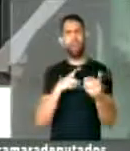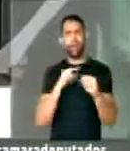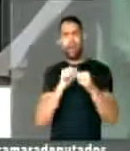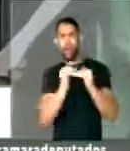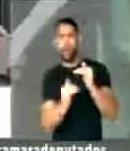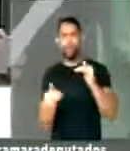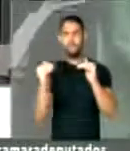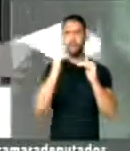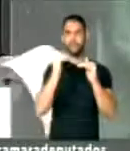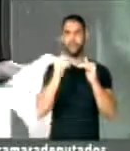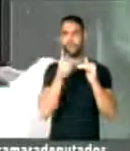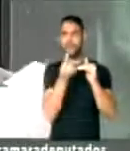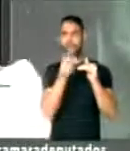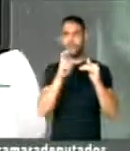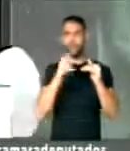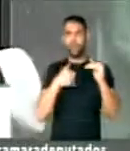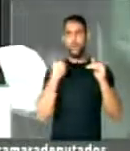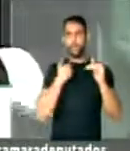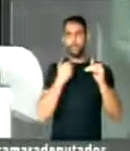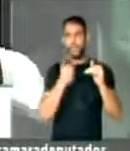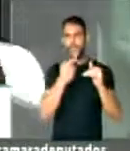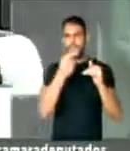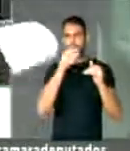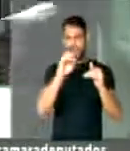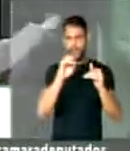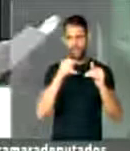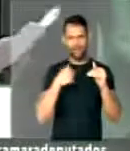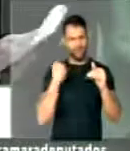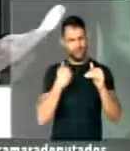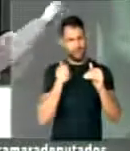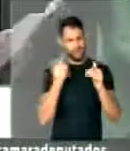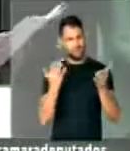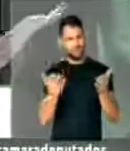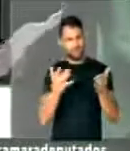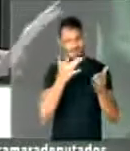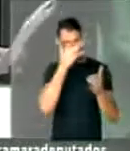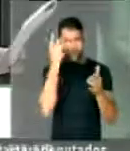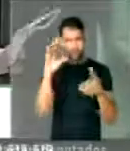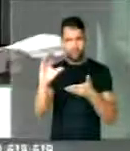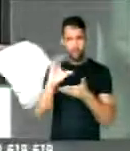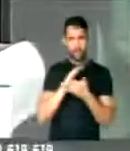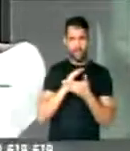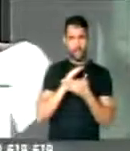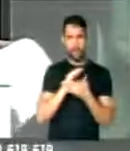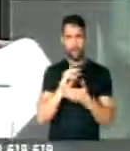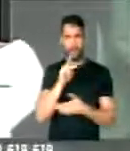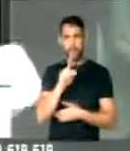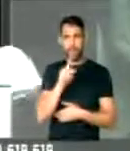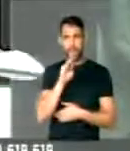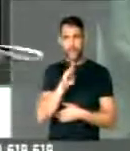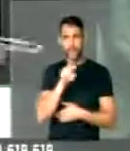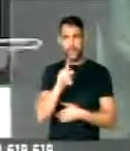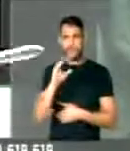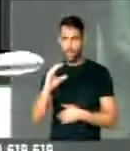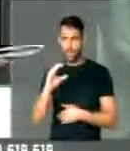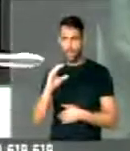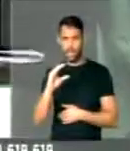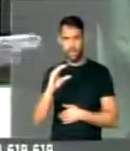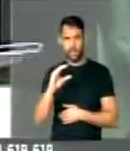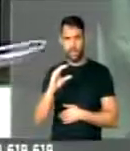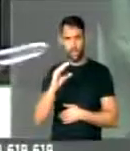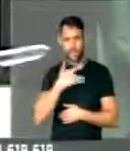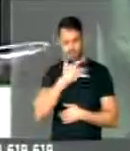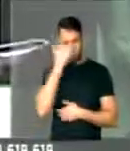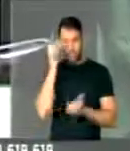elevação de 65 anos para 70 para o benefício de prestação continuidade